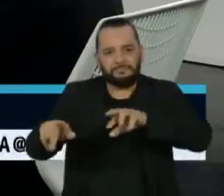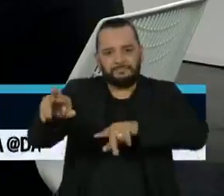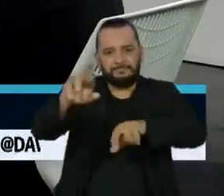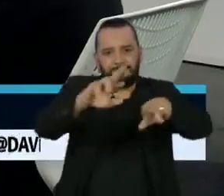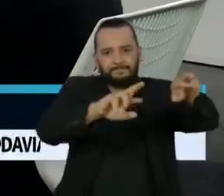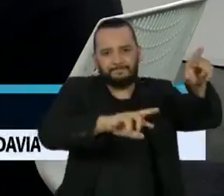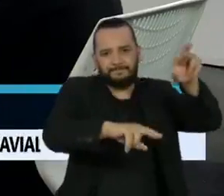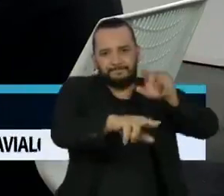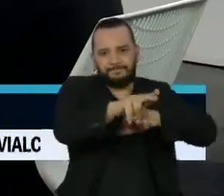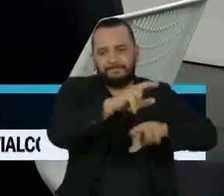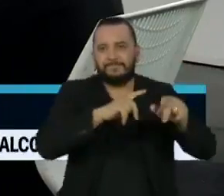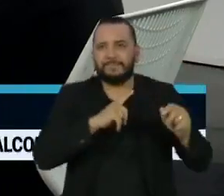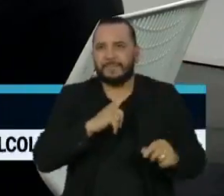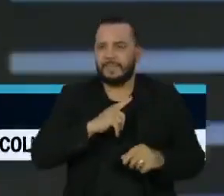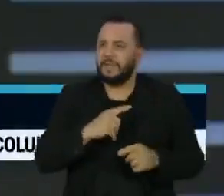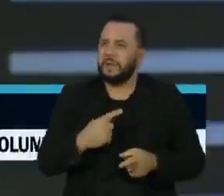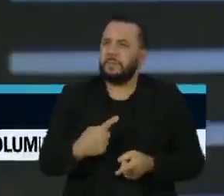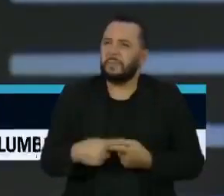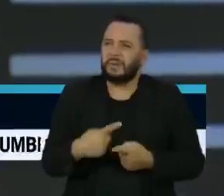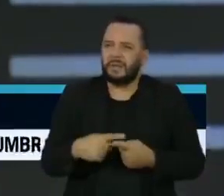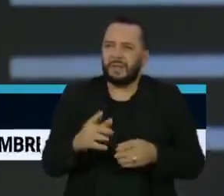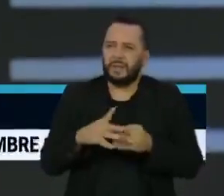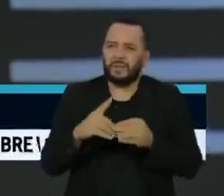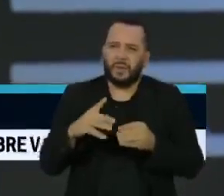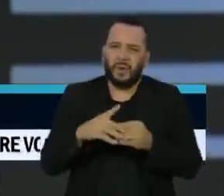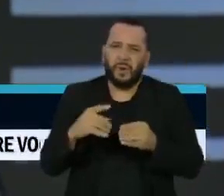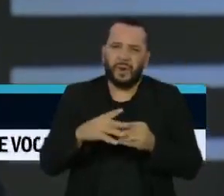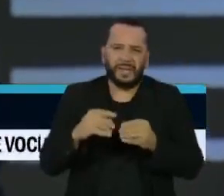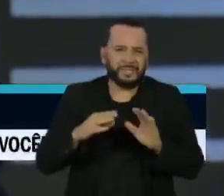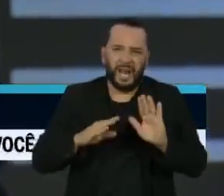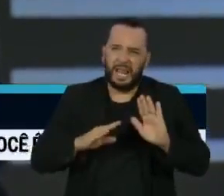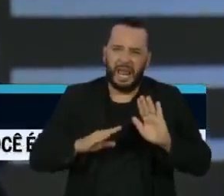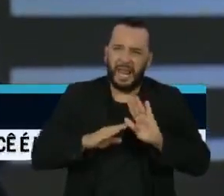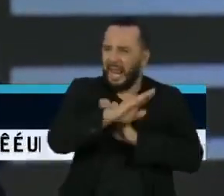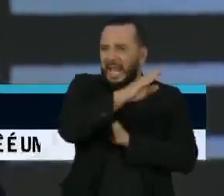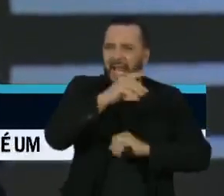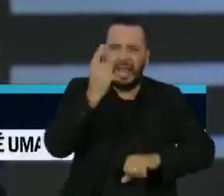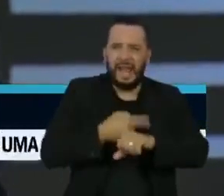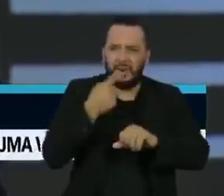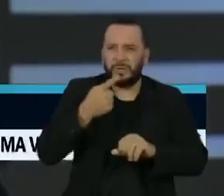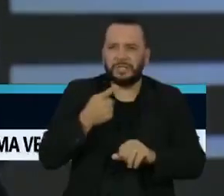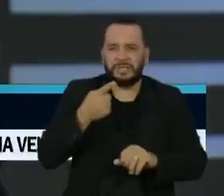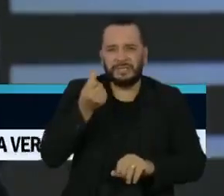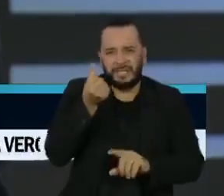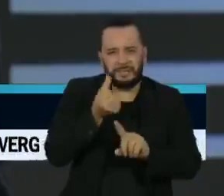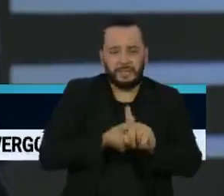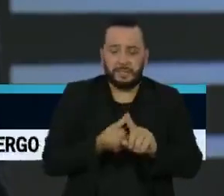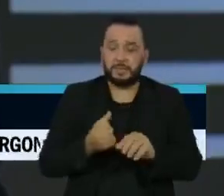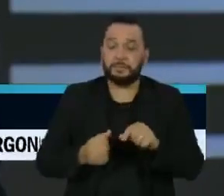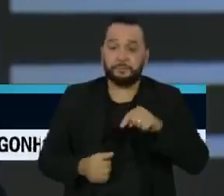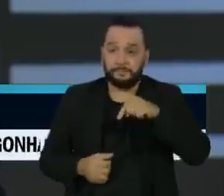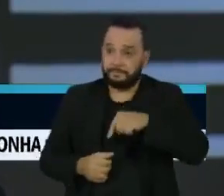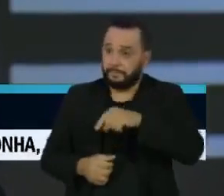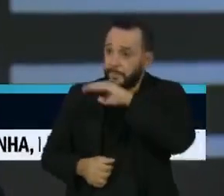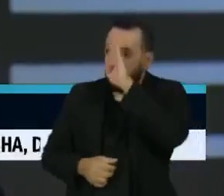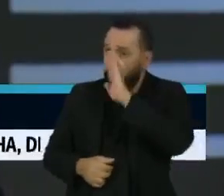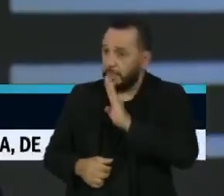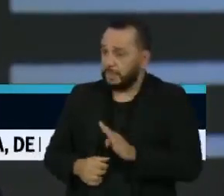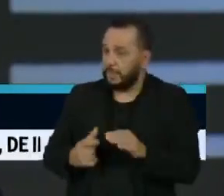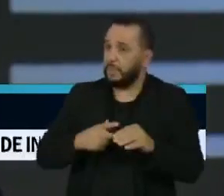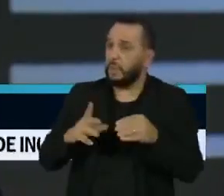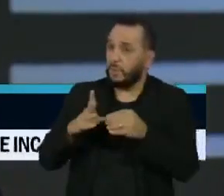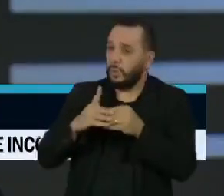no maior Portalegre seis meses o dólar brasileiro ele a gente tem do governo bolsonaro como um todo tenha tido a maior